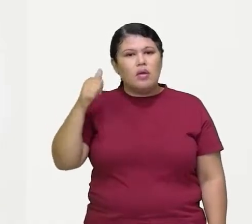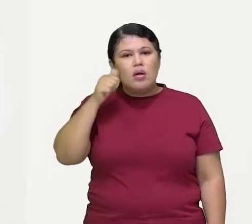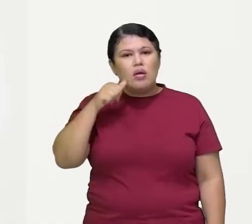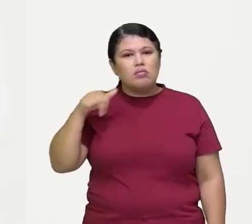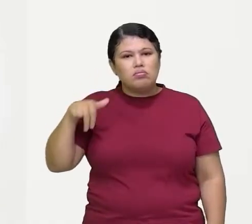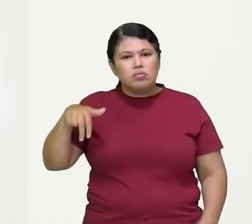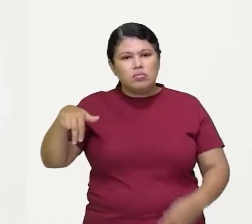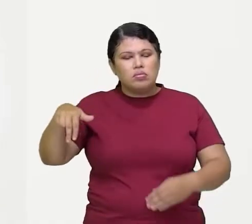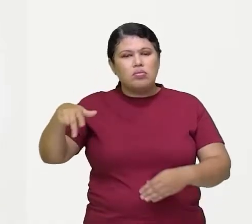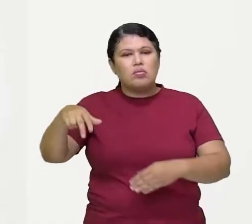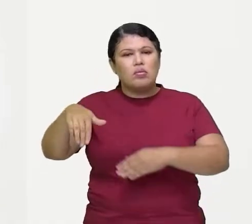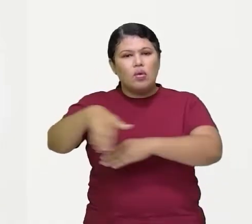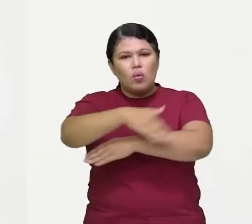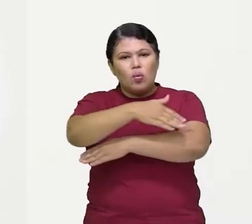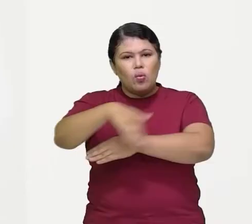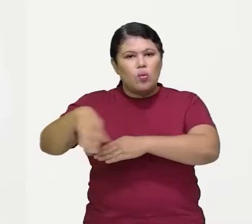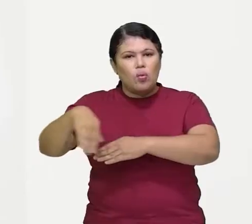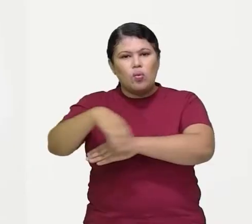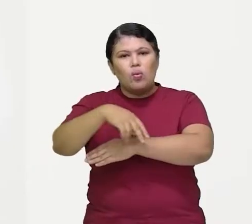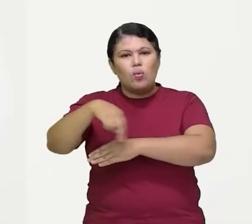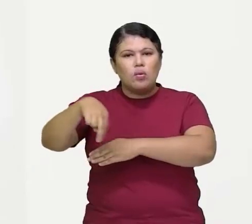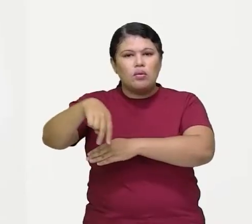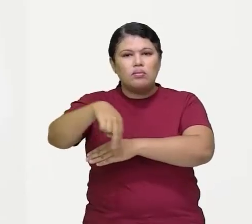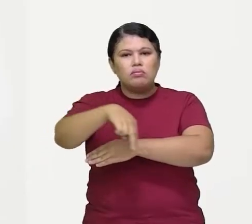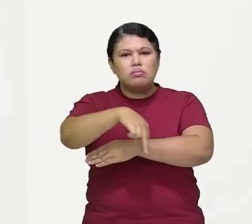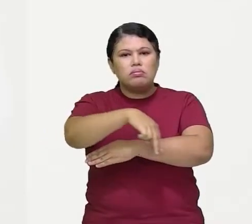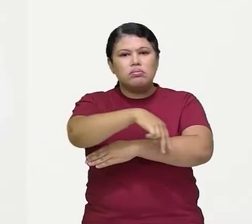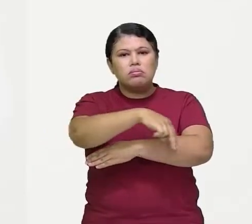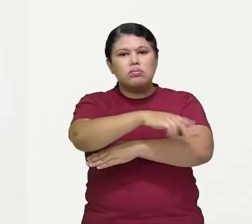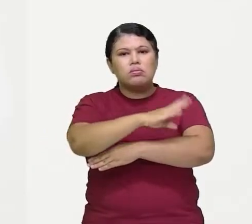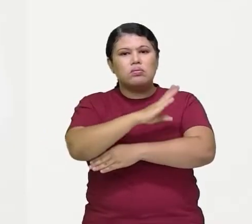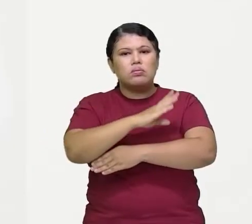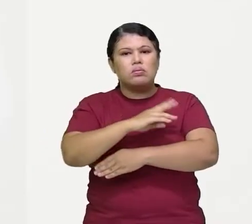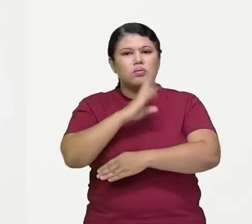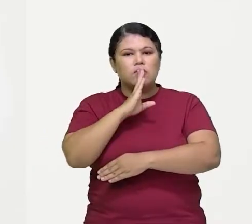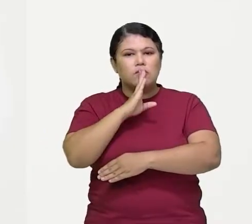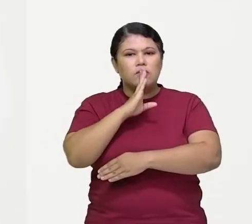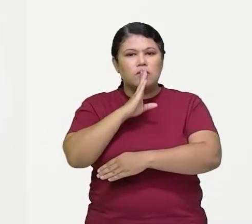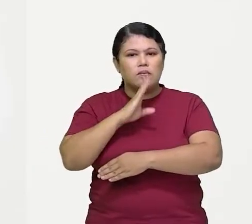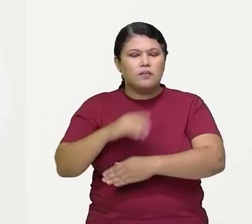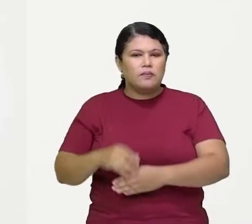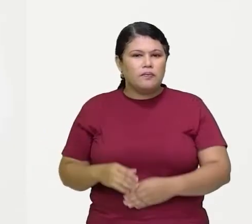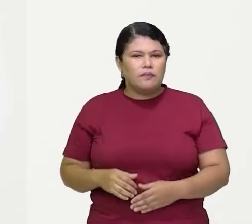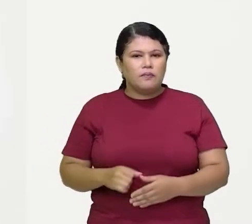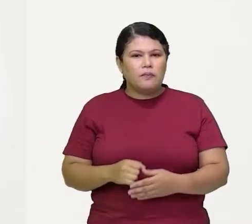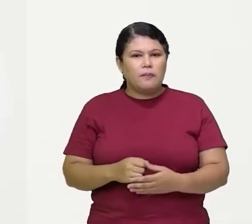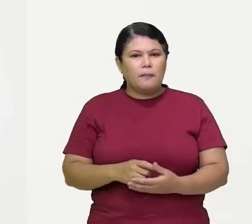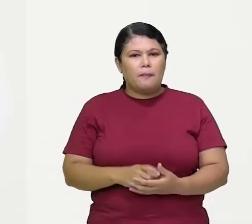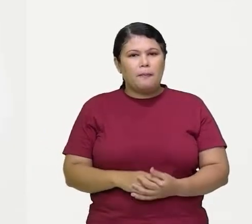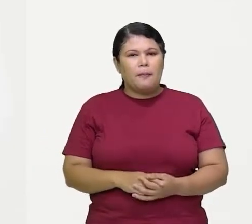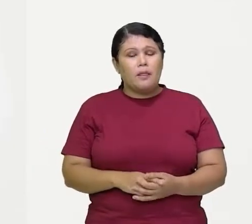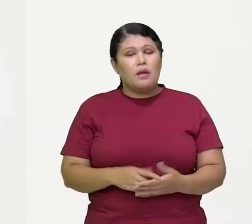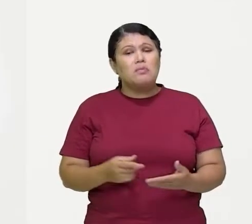caminhava pela rua silenciosa. Eu pergunto para vocês,